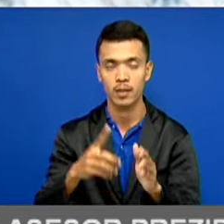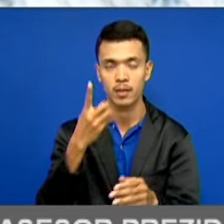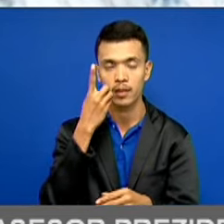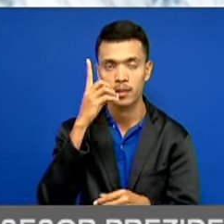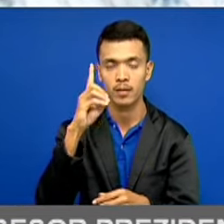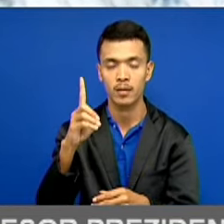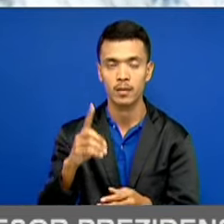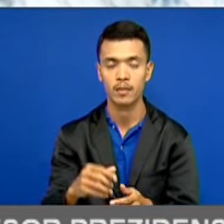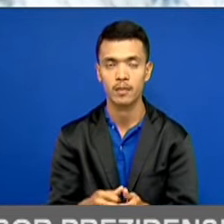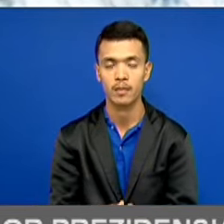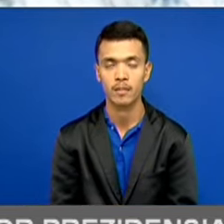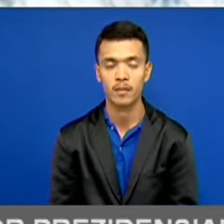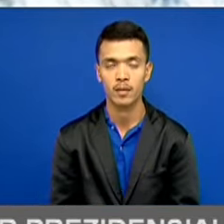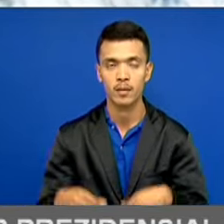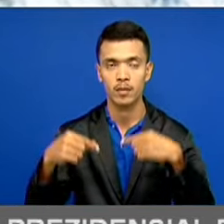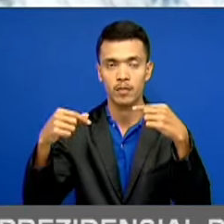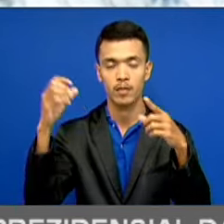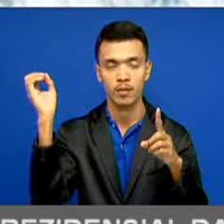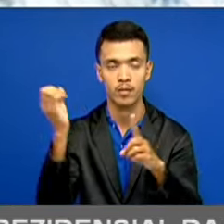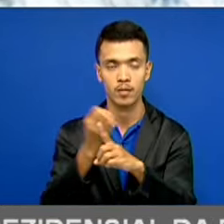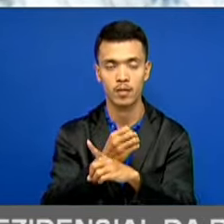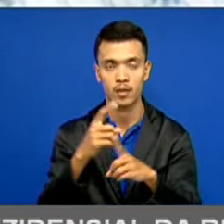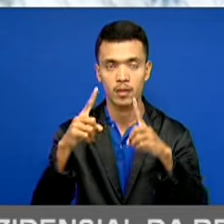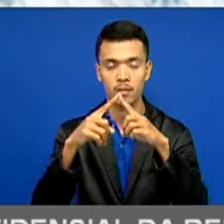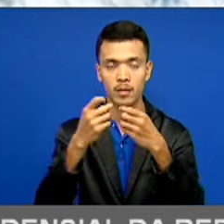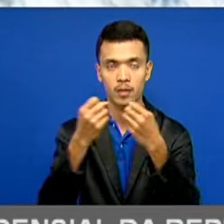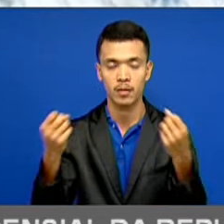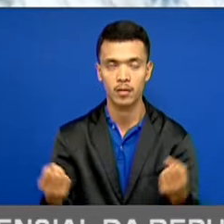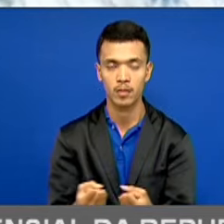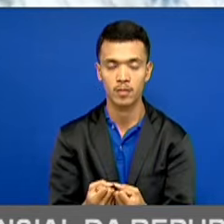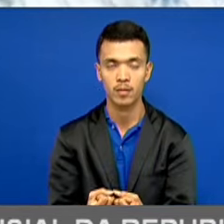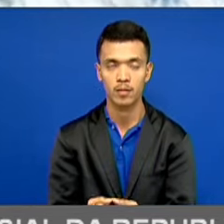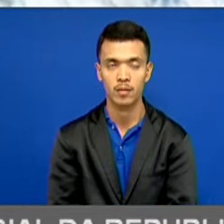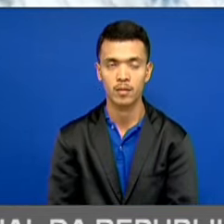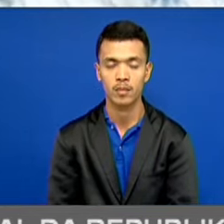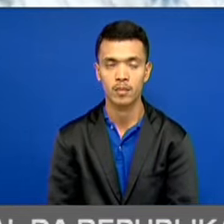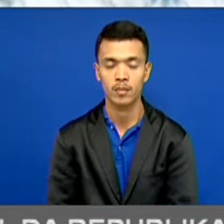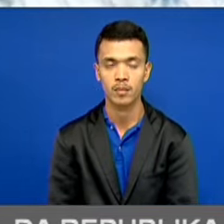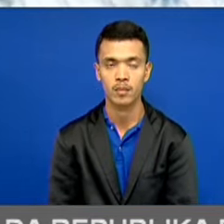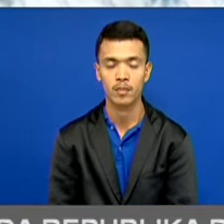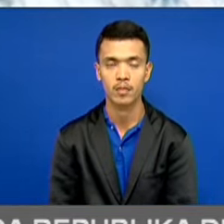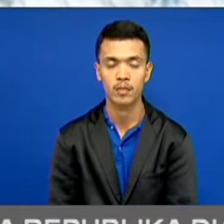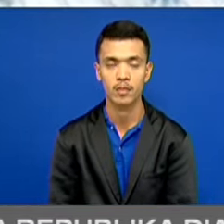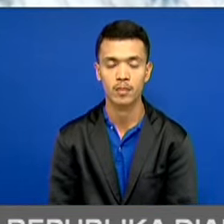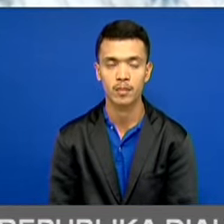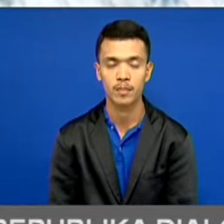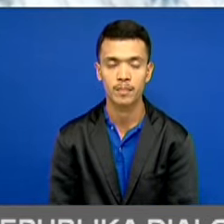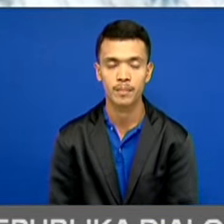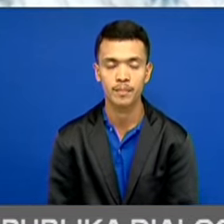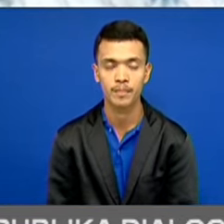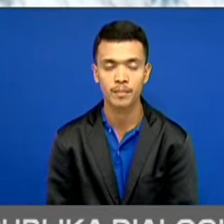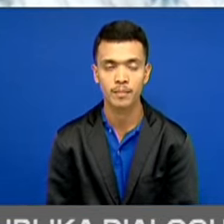doméstica, buscou a oportunidade para chefe suco, no chefe aldeia Sira, a que faz a informação com a baleia.